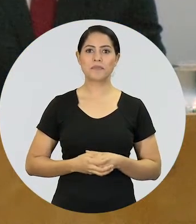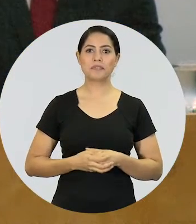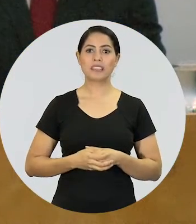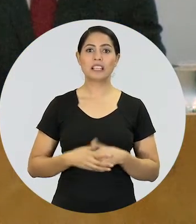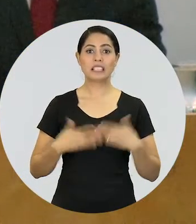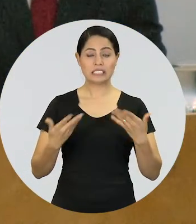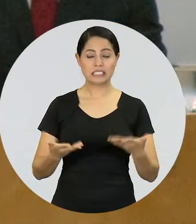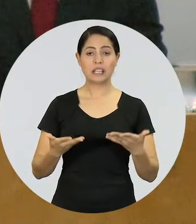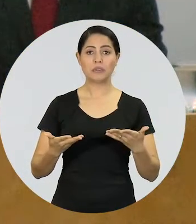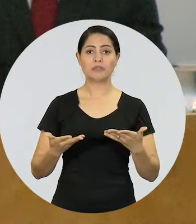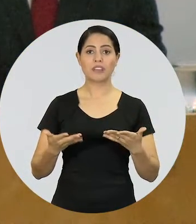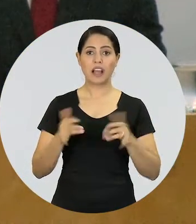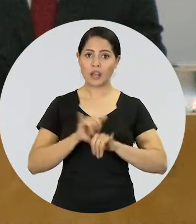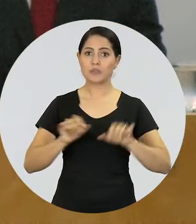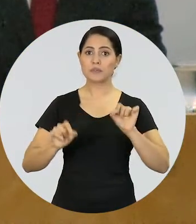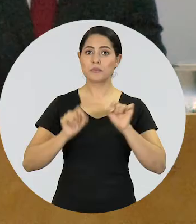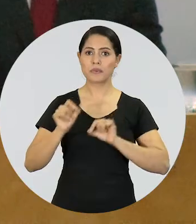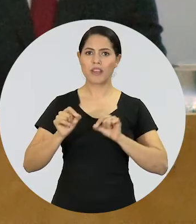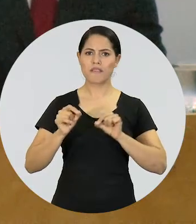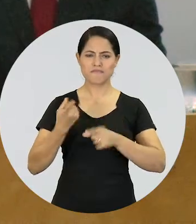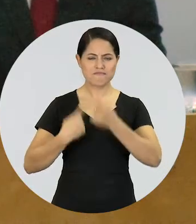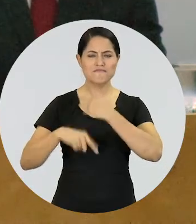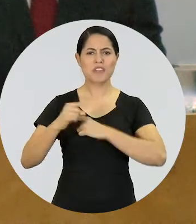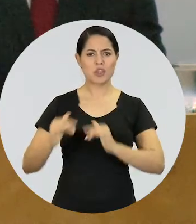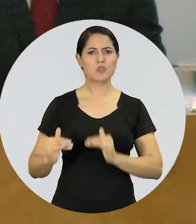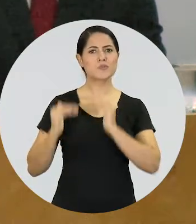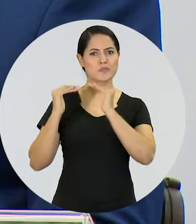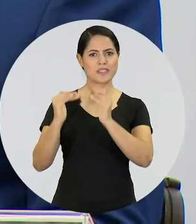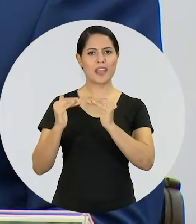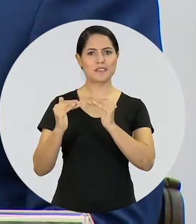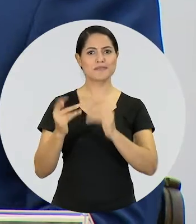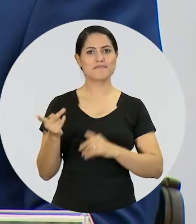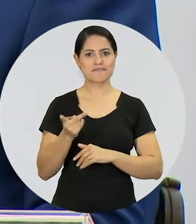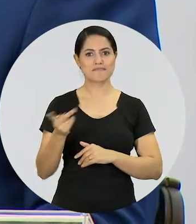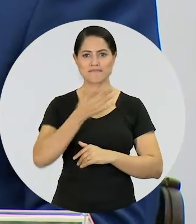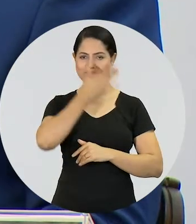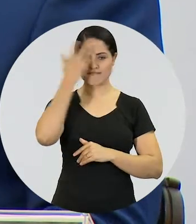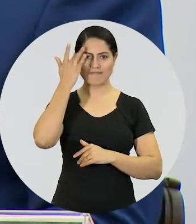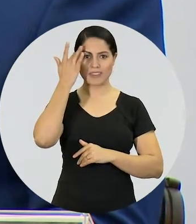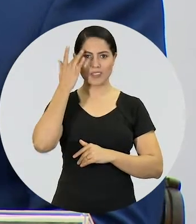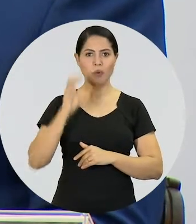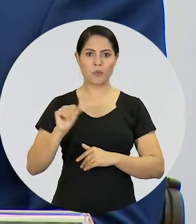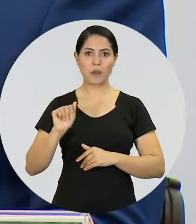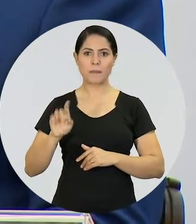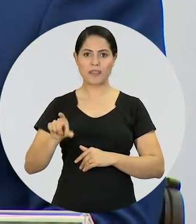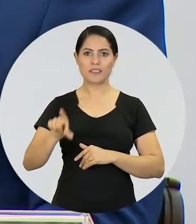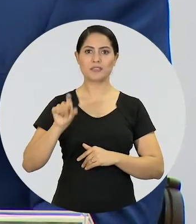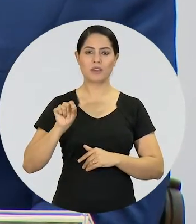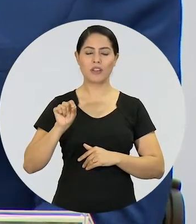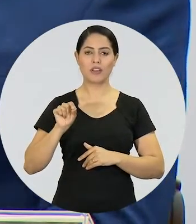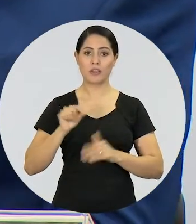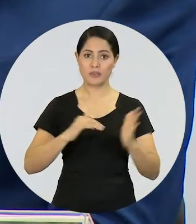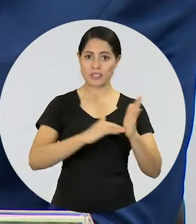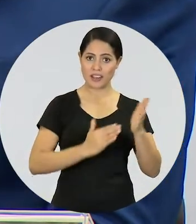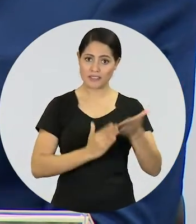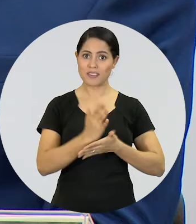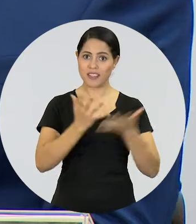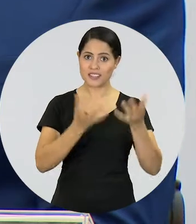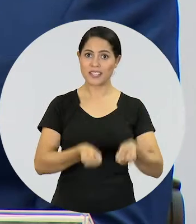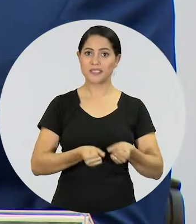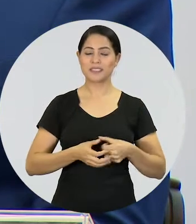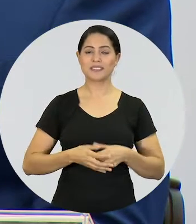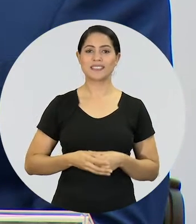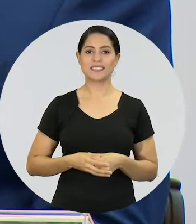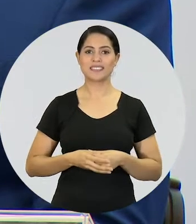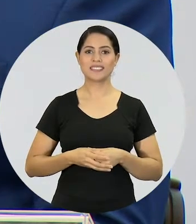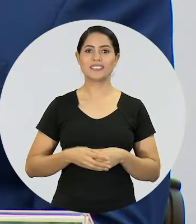com essas breves palavras, Felipe, desejamos muito sucesso aos nobres conselheiros indicados pela Ordem dos Advogados e aprovados